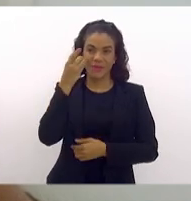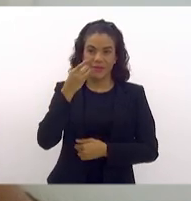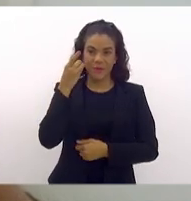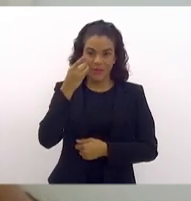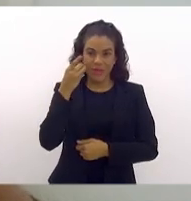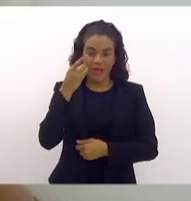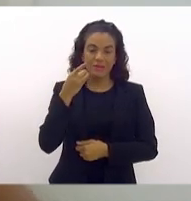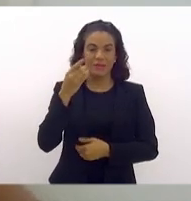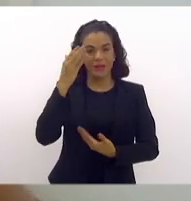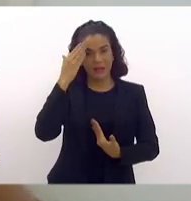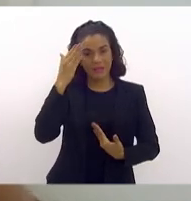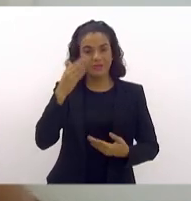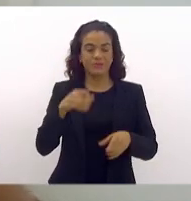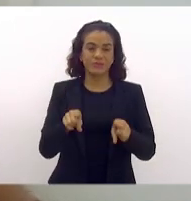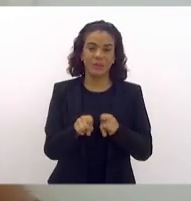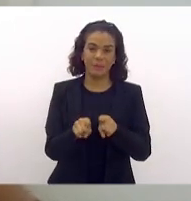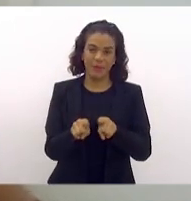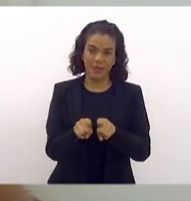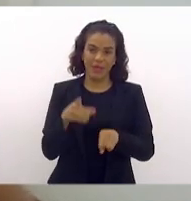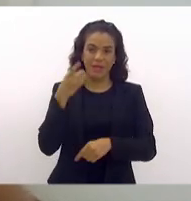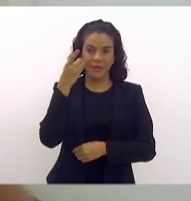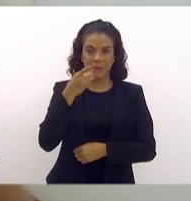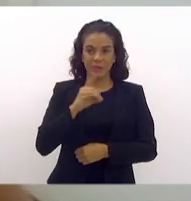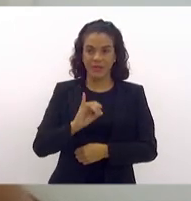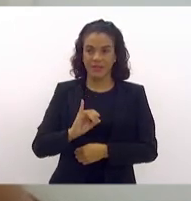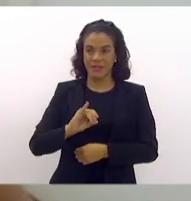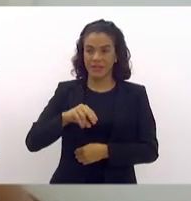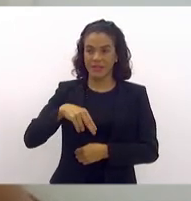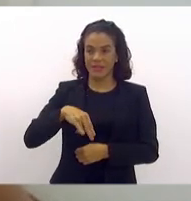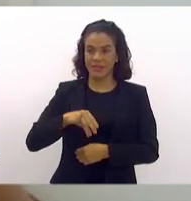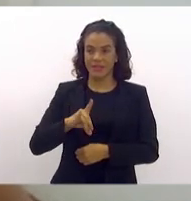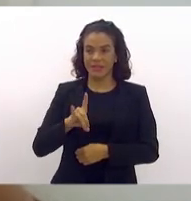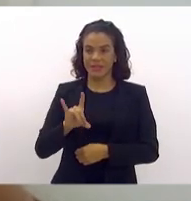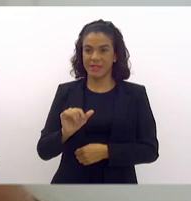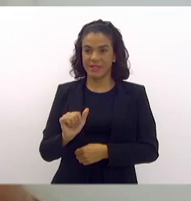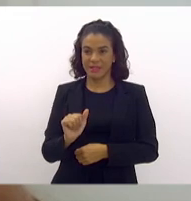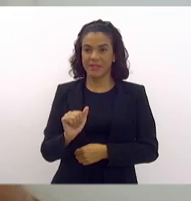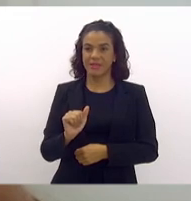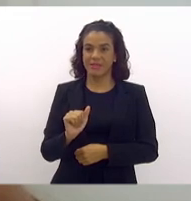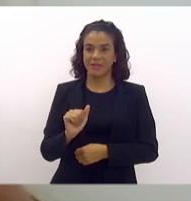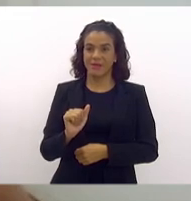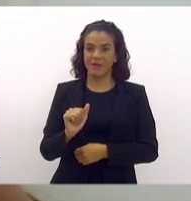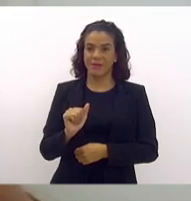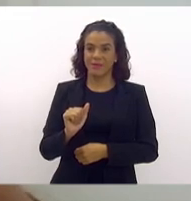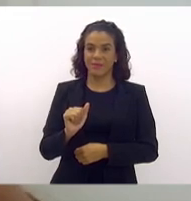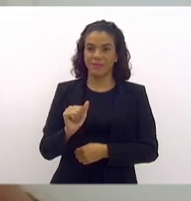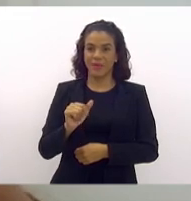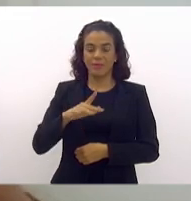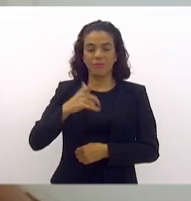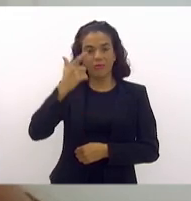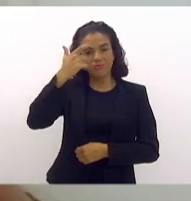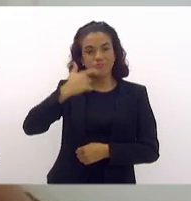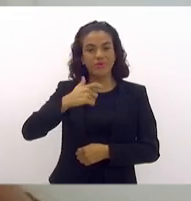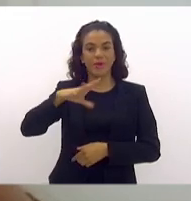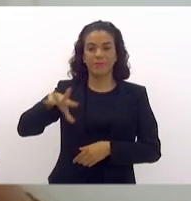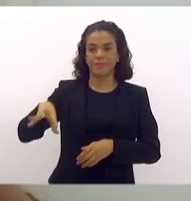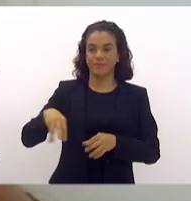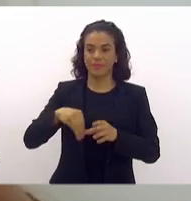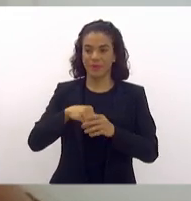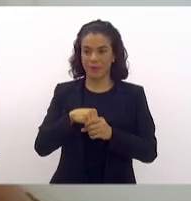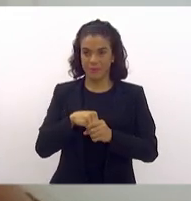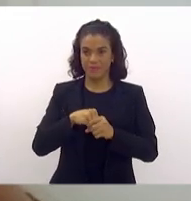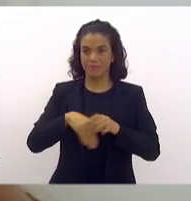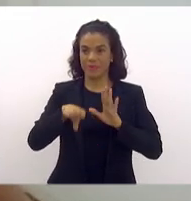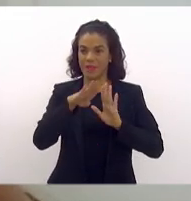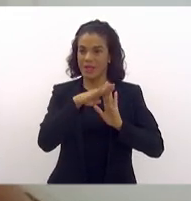deputadas, agradeço também a deputada Índia por nos incluir